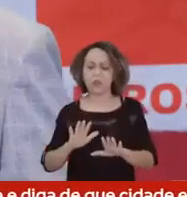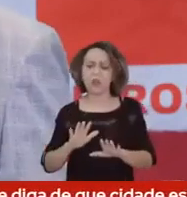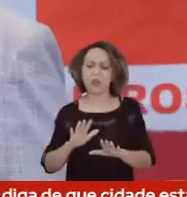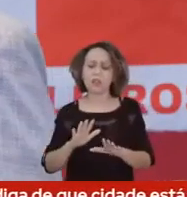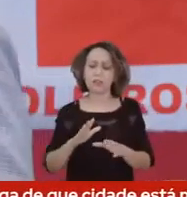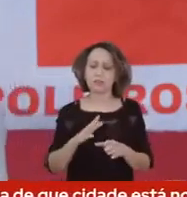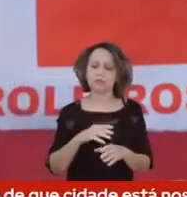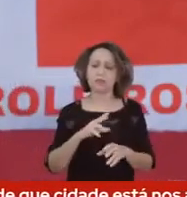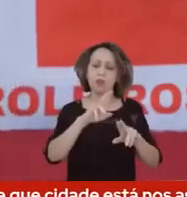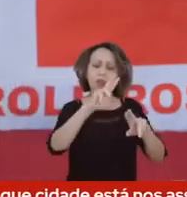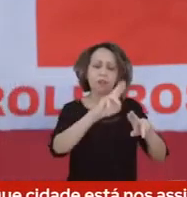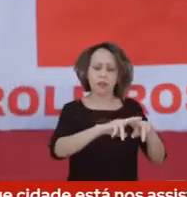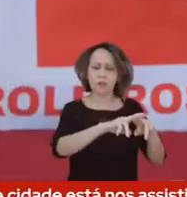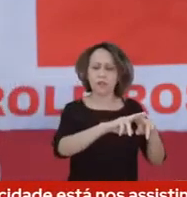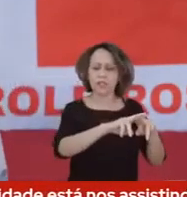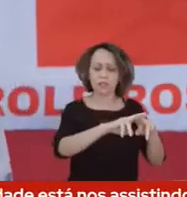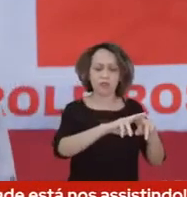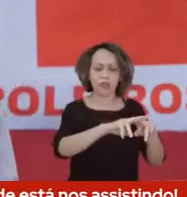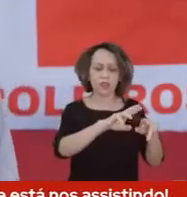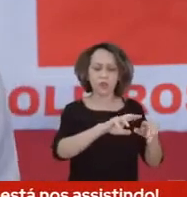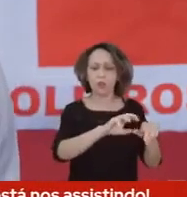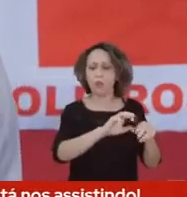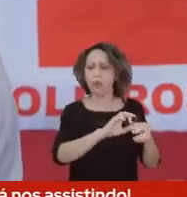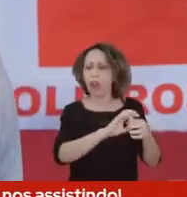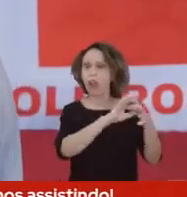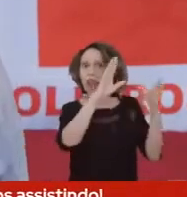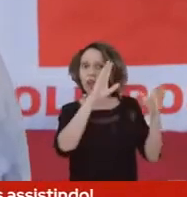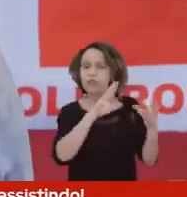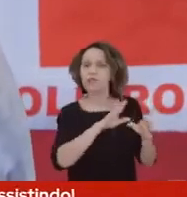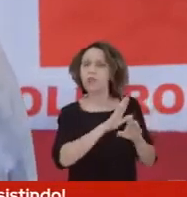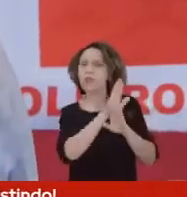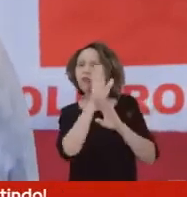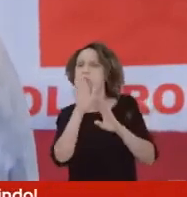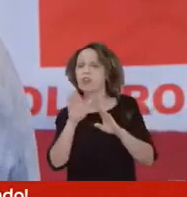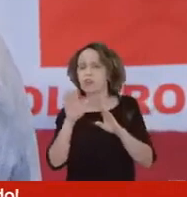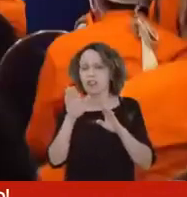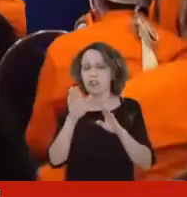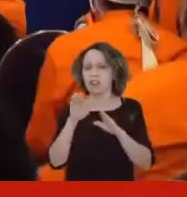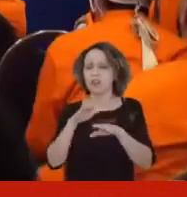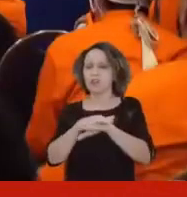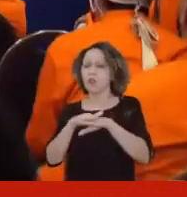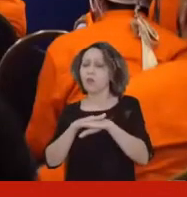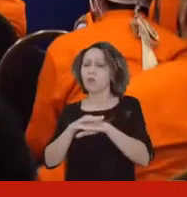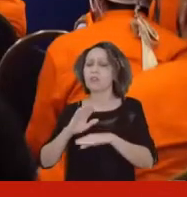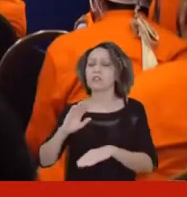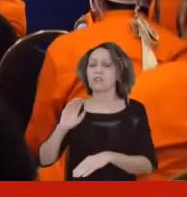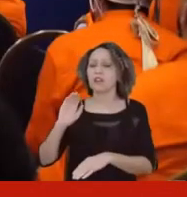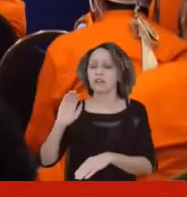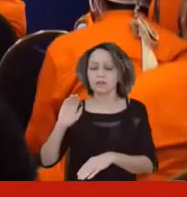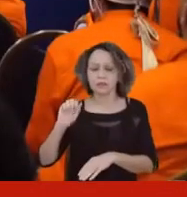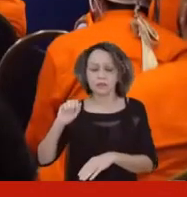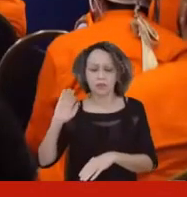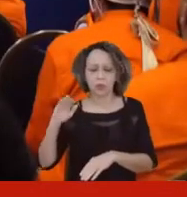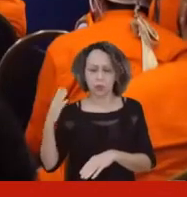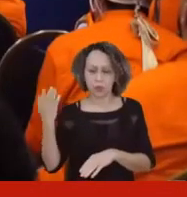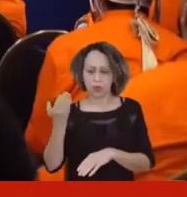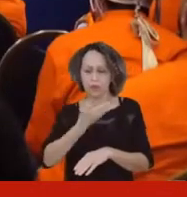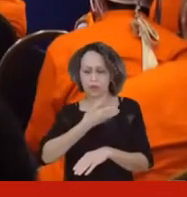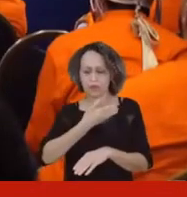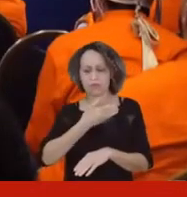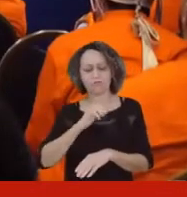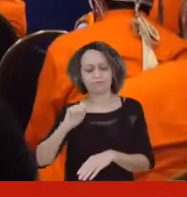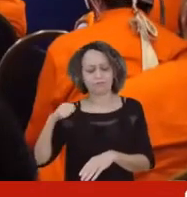para tentar construir uma campanha mundial contra, sabe, a fome, ou seja, era